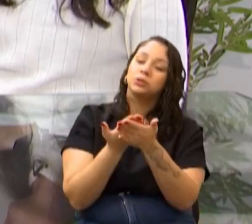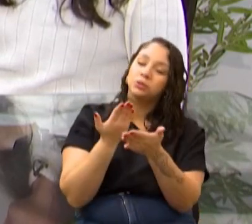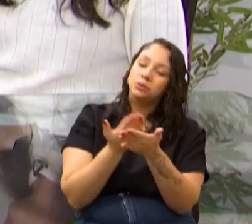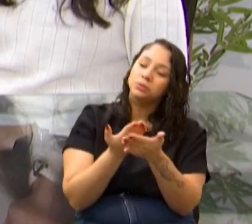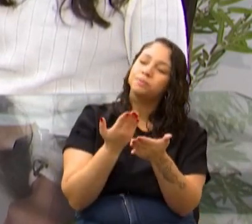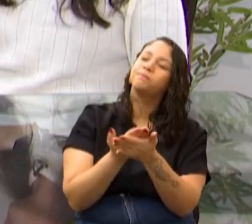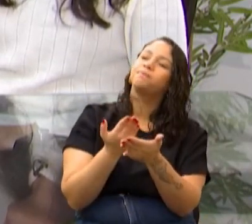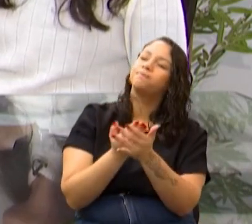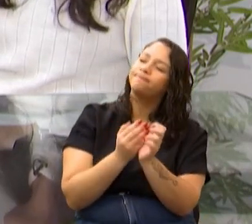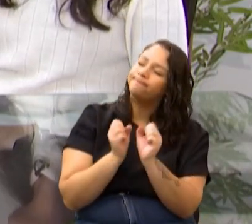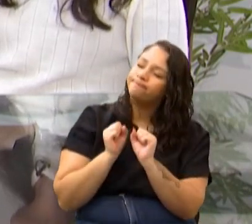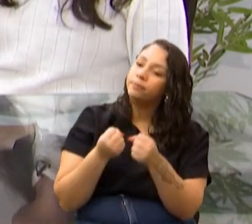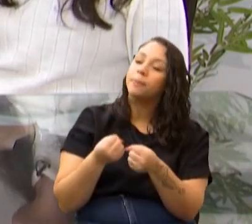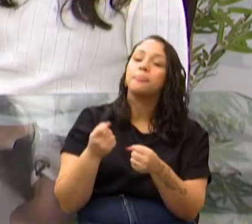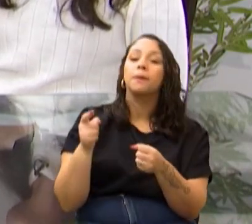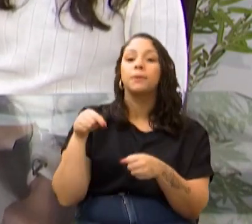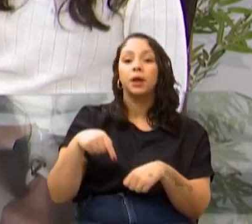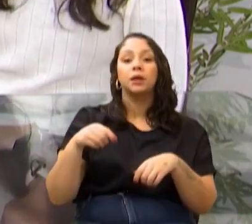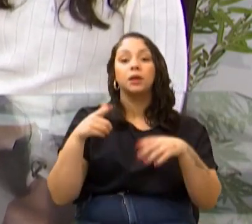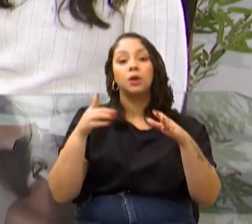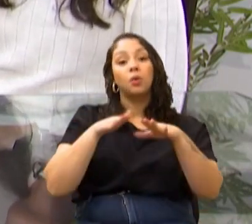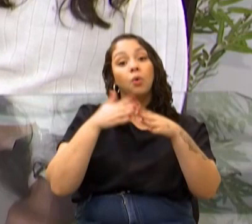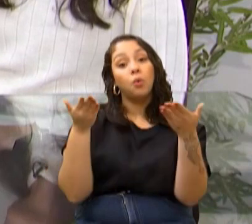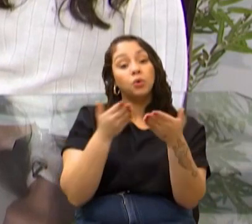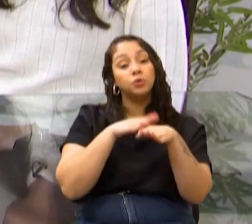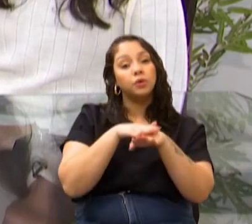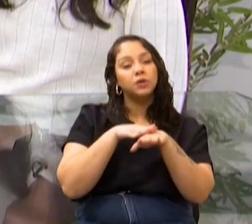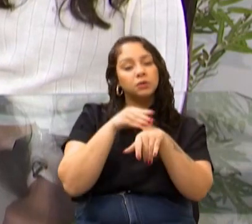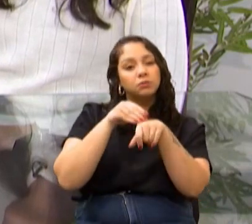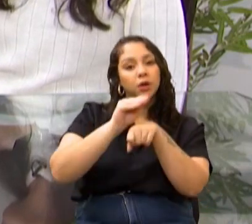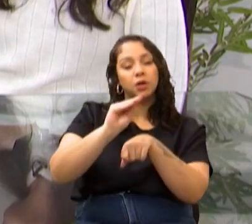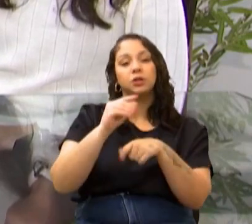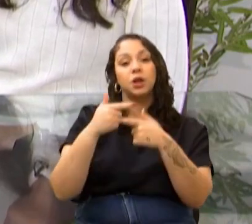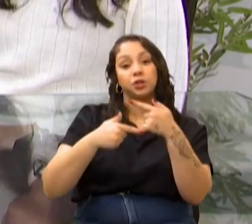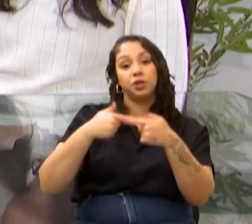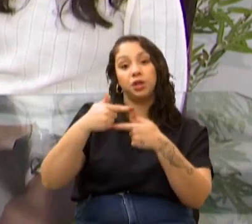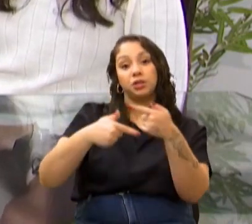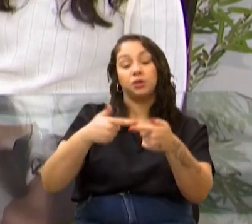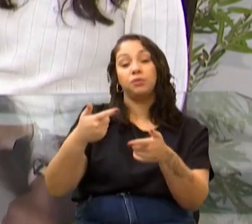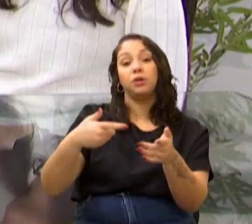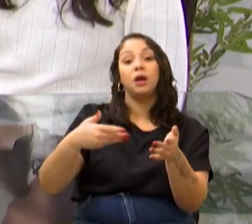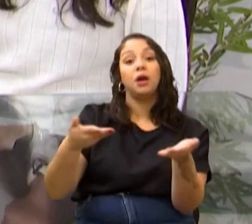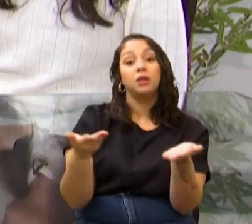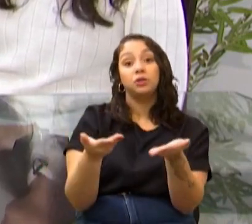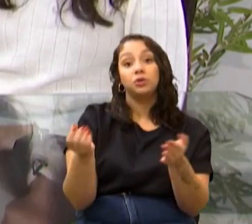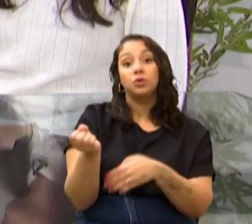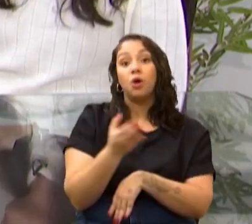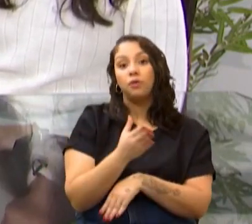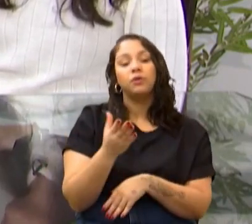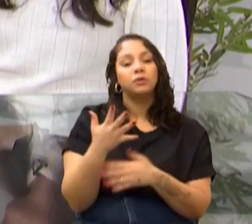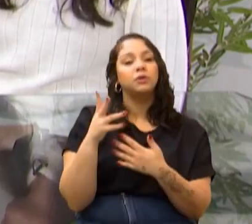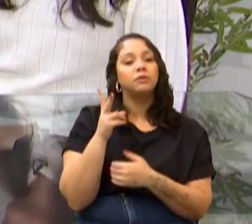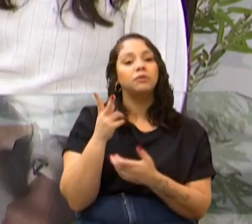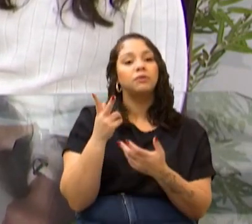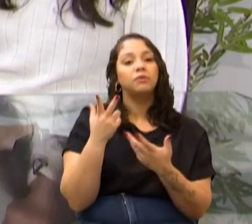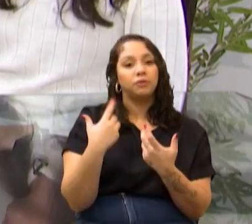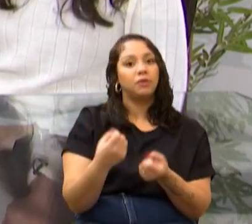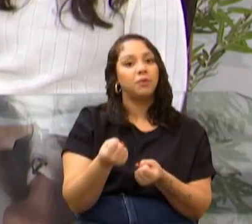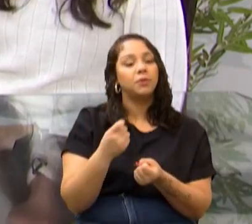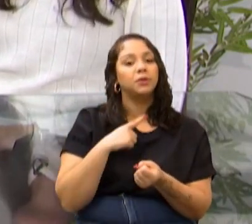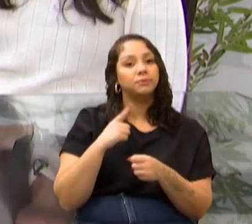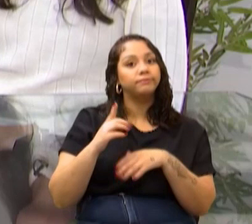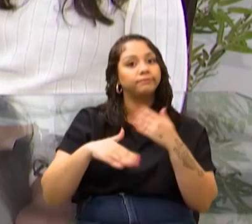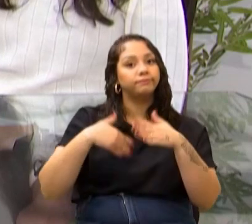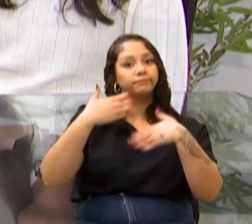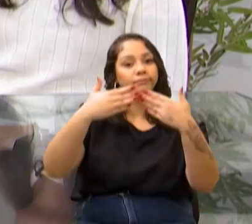estudou muito para poder estar aqui conversando e ajudando a essa geração que está chegando, então que eles nos ouçam